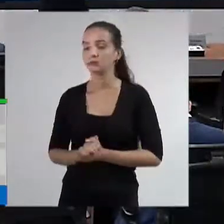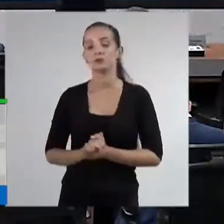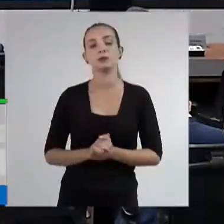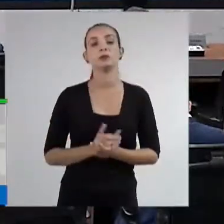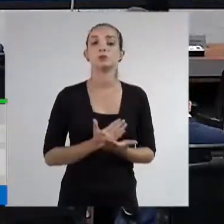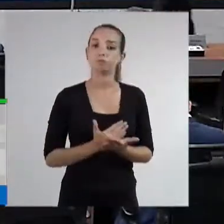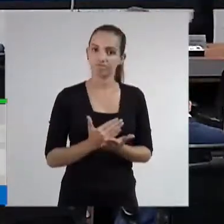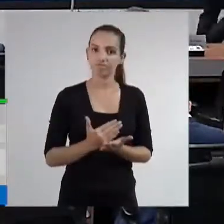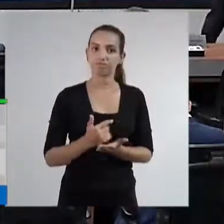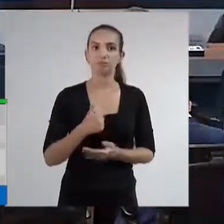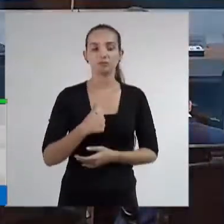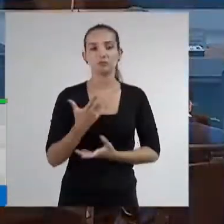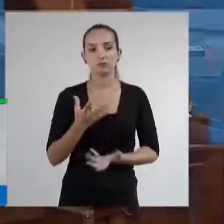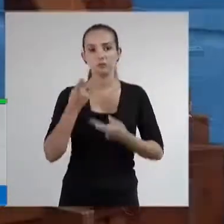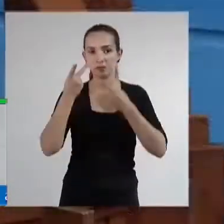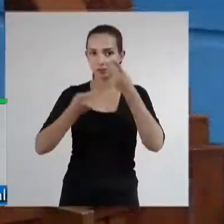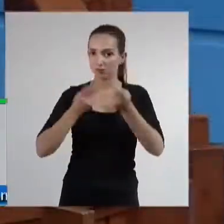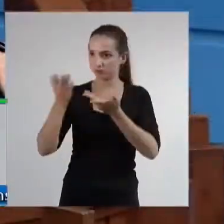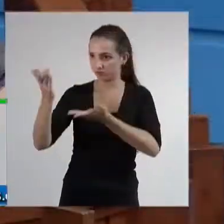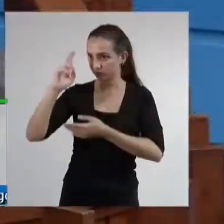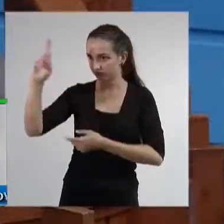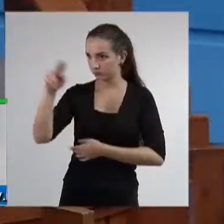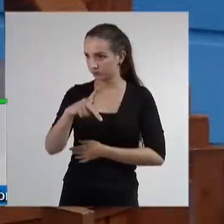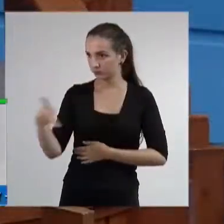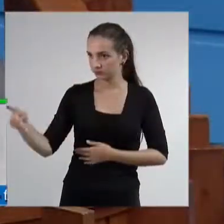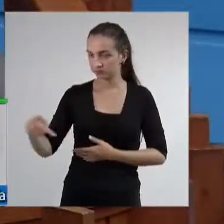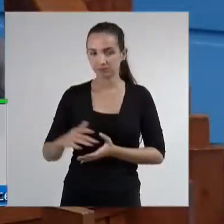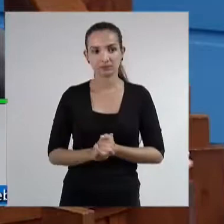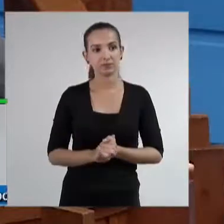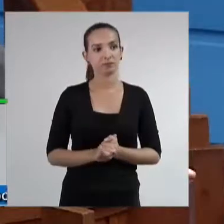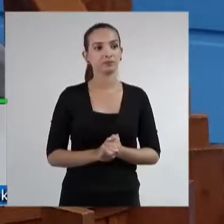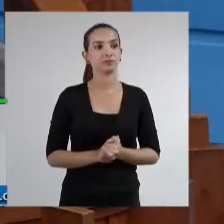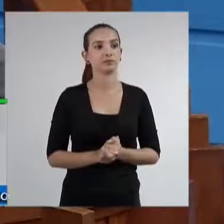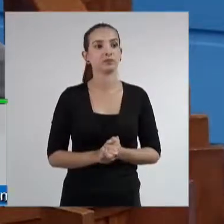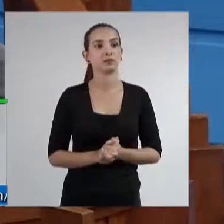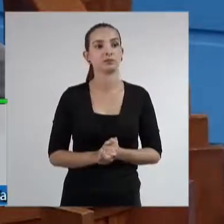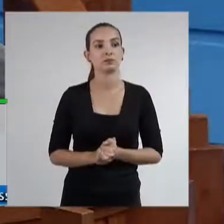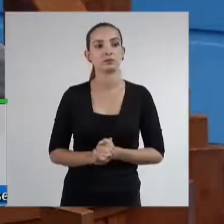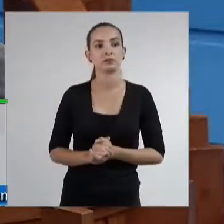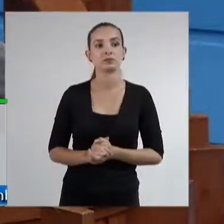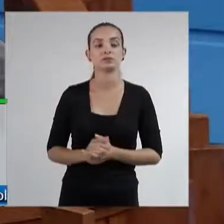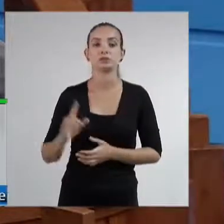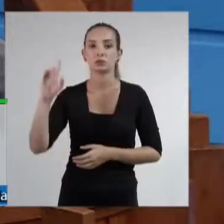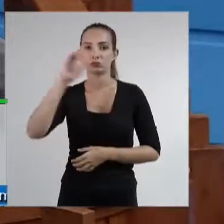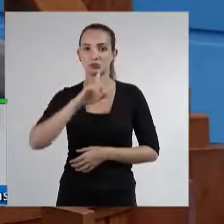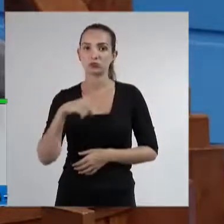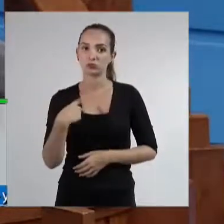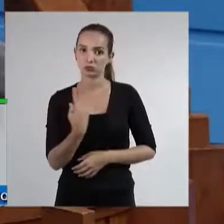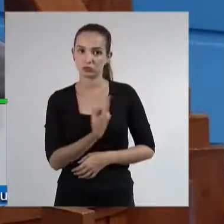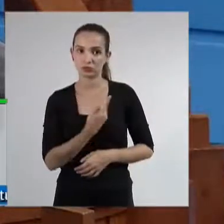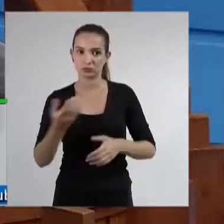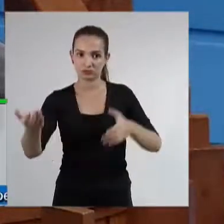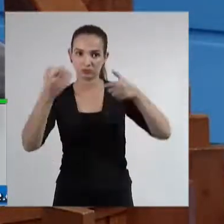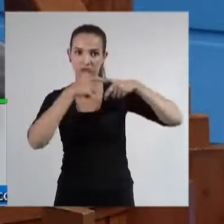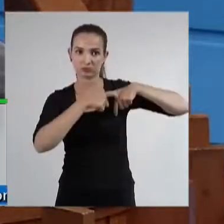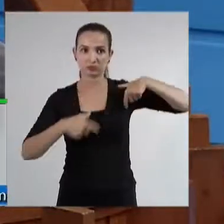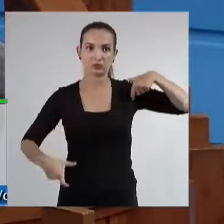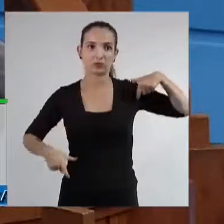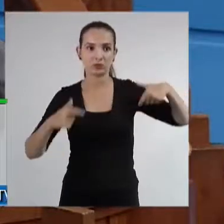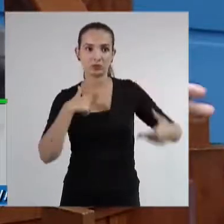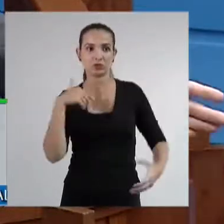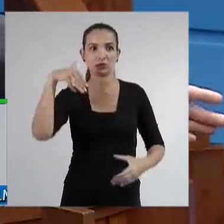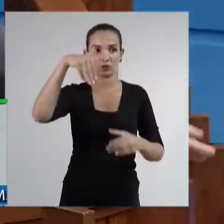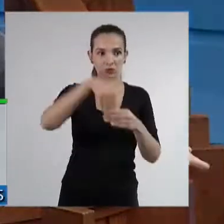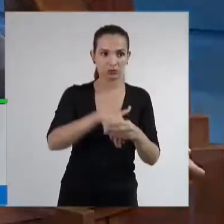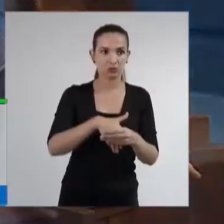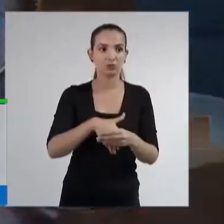inicialmente dizer a Vossa Excelência o que falei aqui na nossa posse, que votei 2 vezes em Vossa Excelência para presidente,